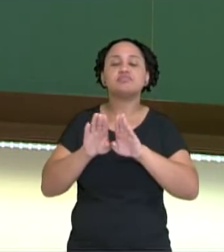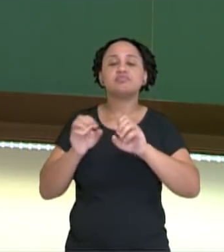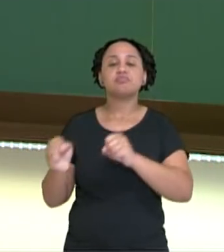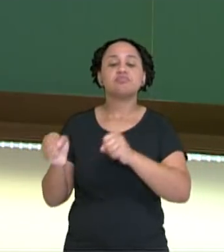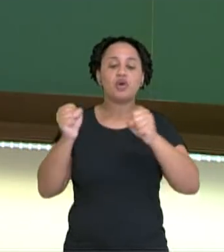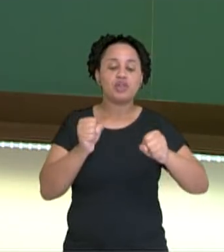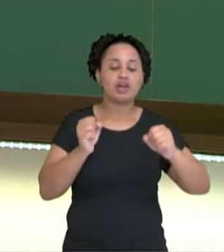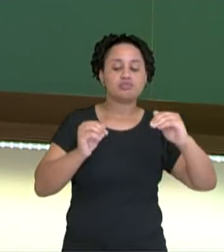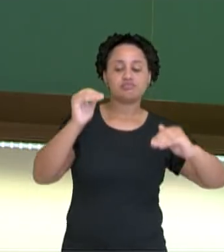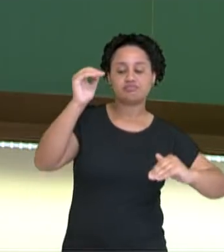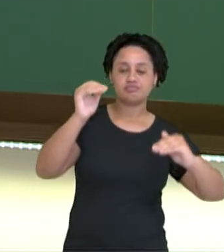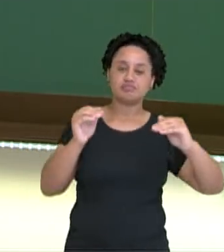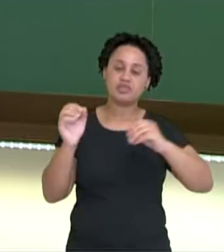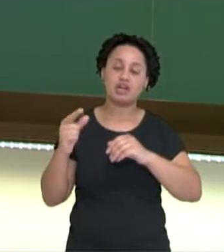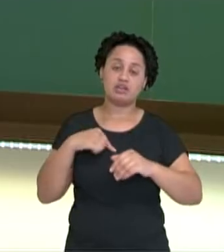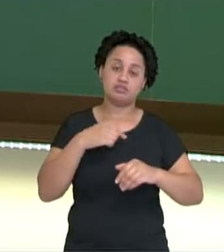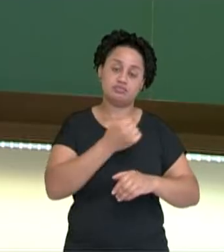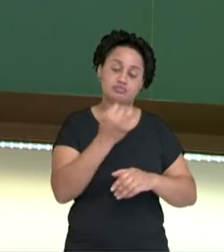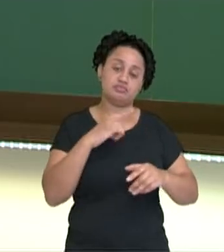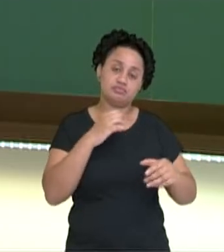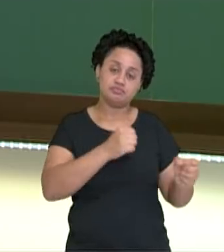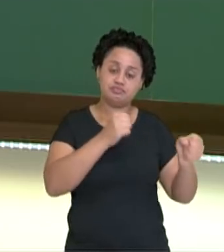sociedade dominante.